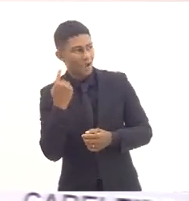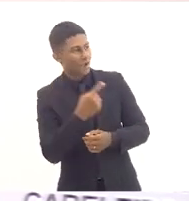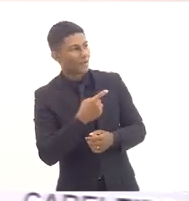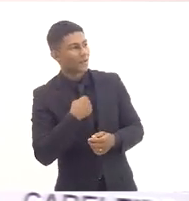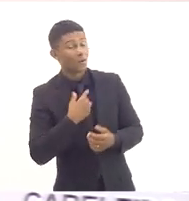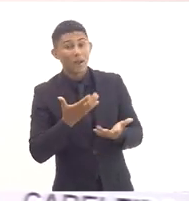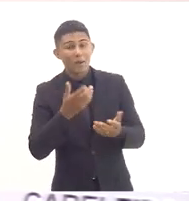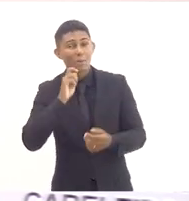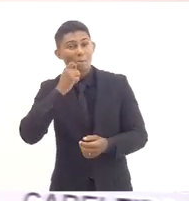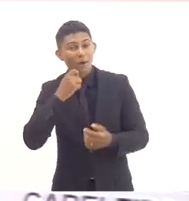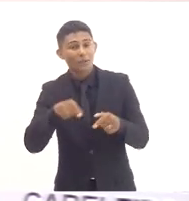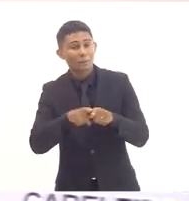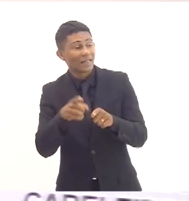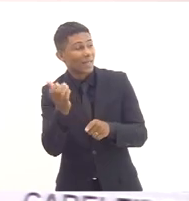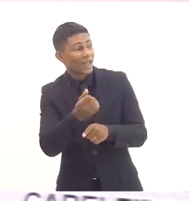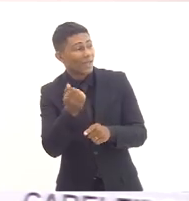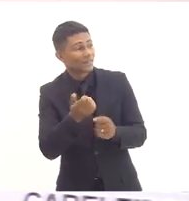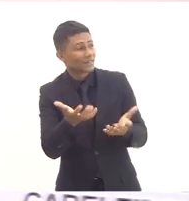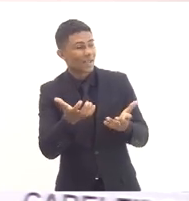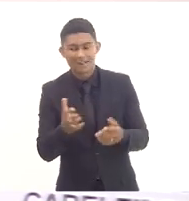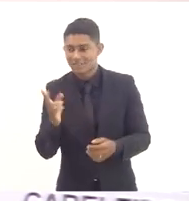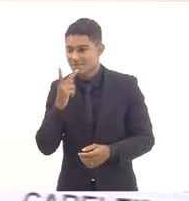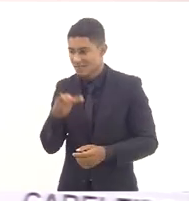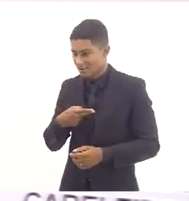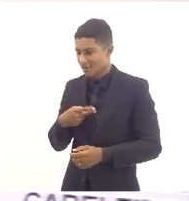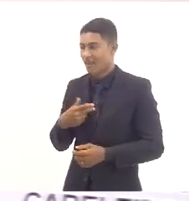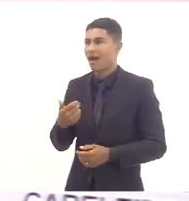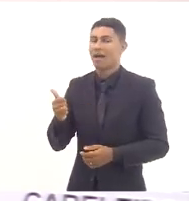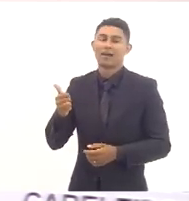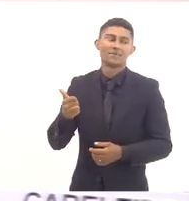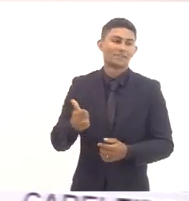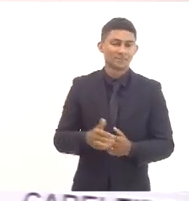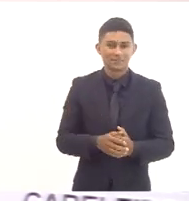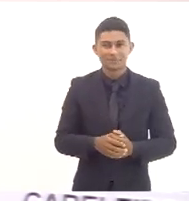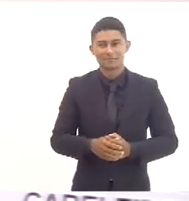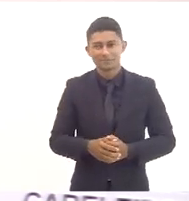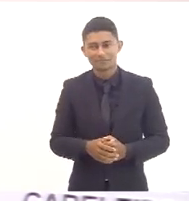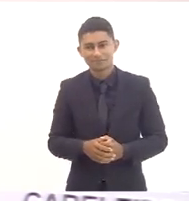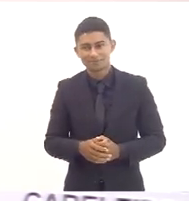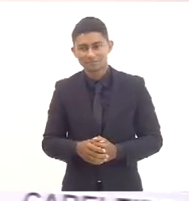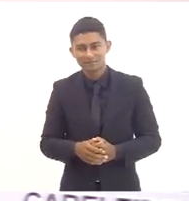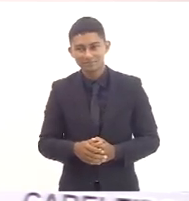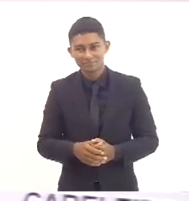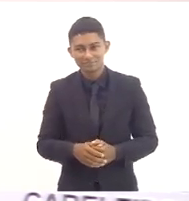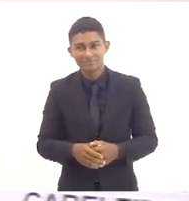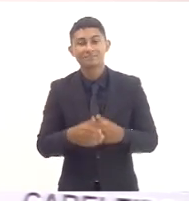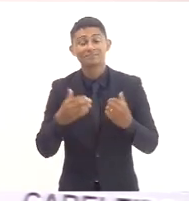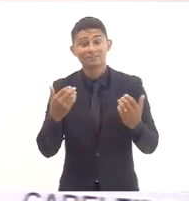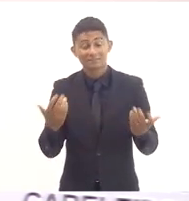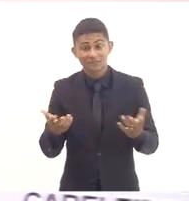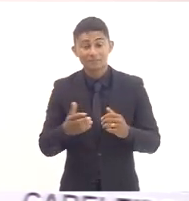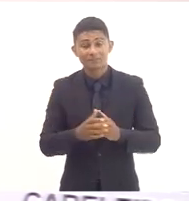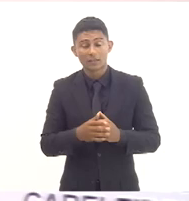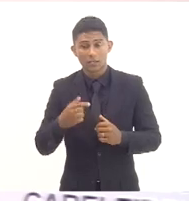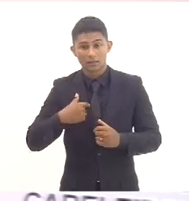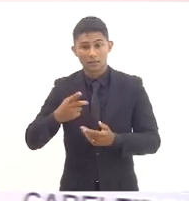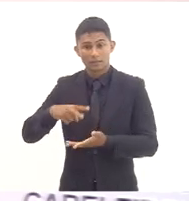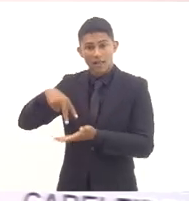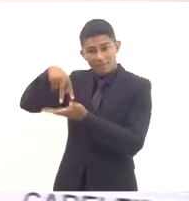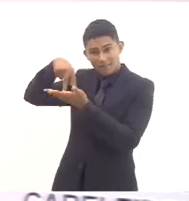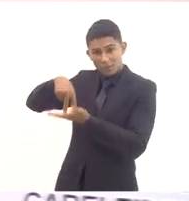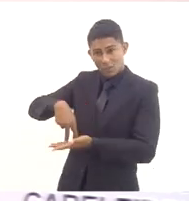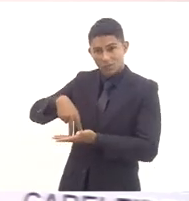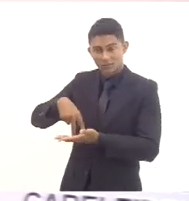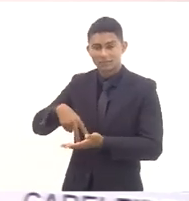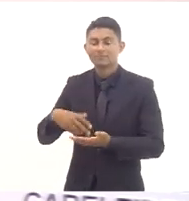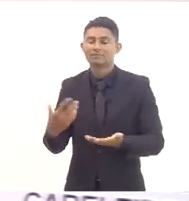leitinho é a parte que me Coube Pô eu fui até o elevador E aí tinha um